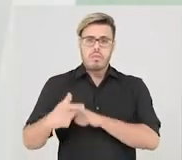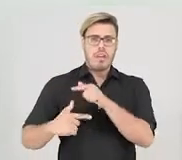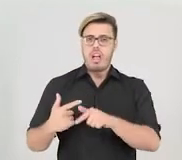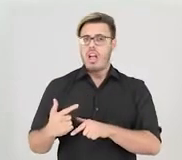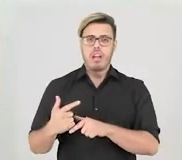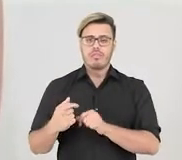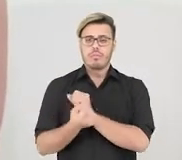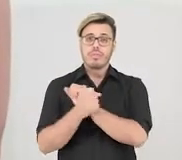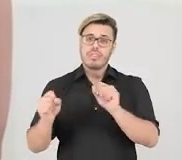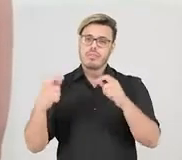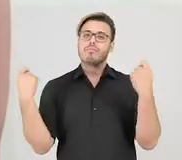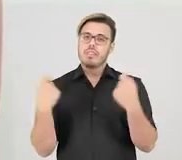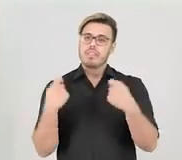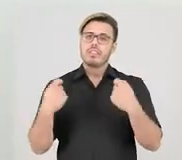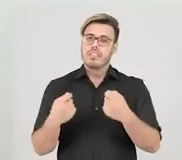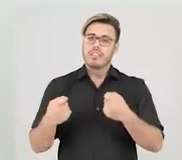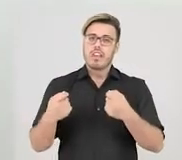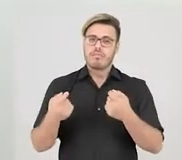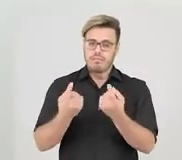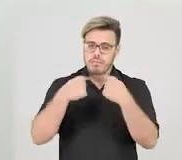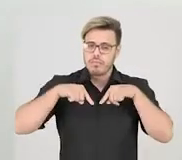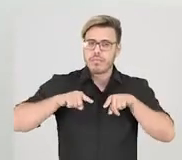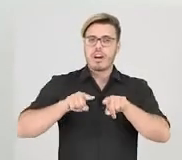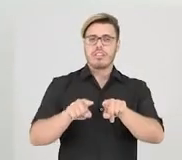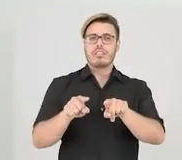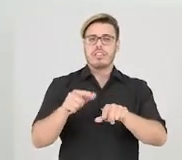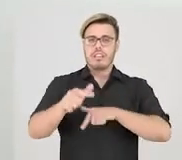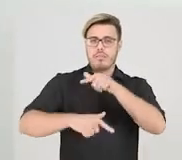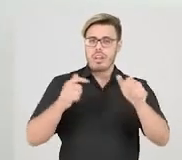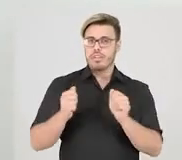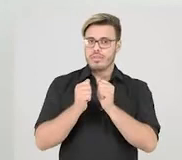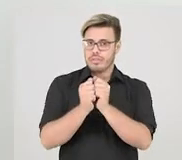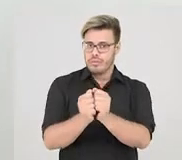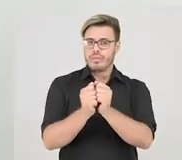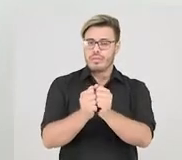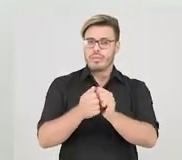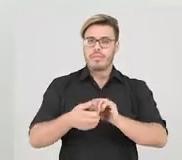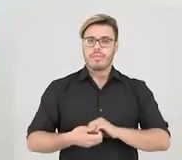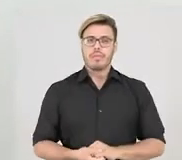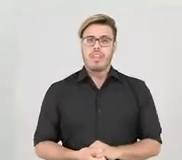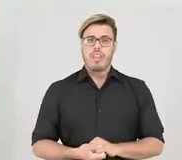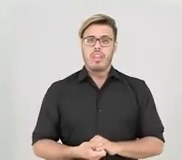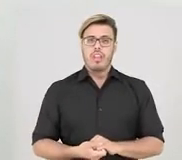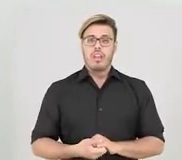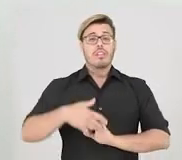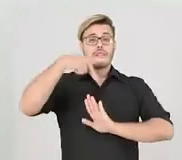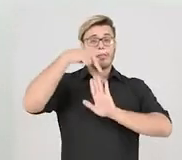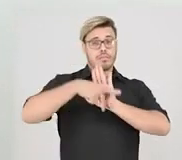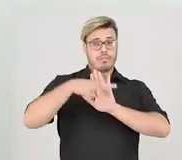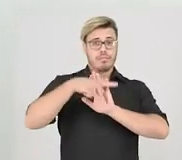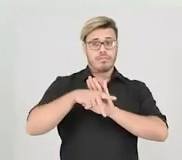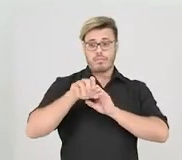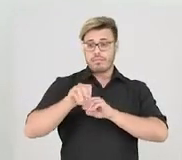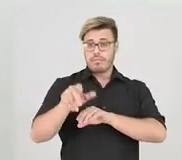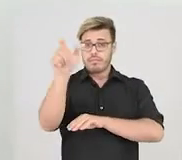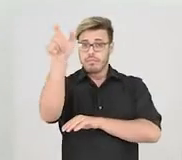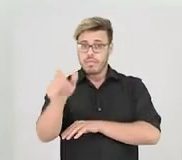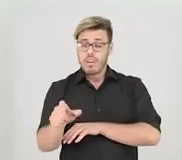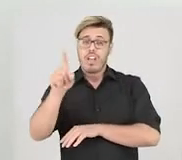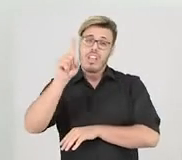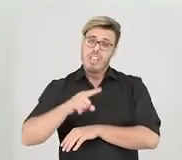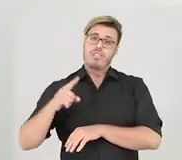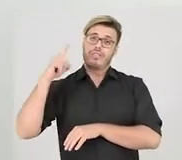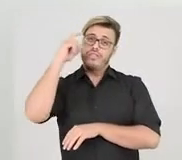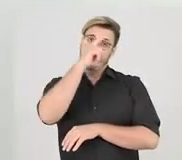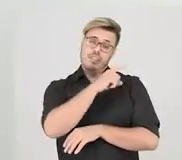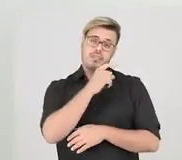Glatt e Plett traz para nós que o plano educacional individualizado, ele é uma tarefa difícil, assim como